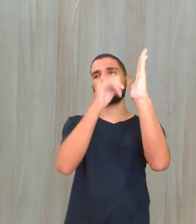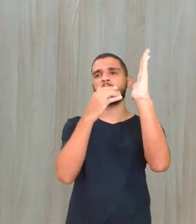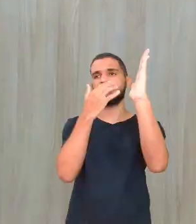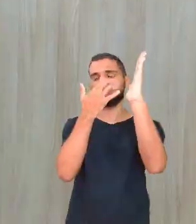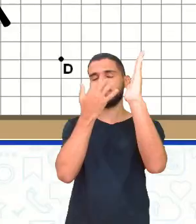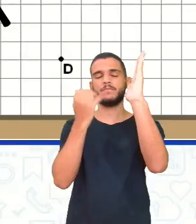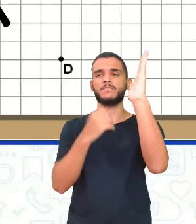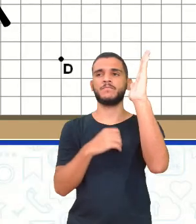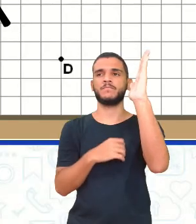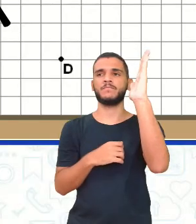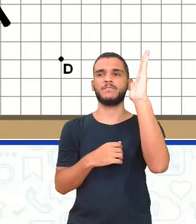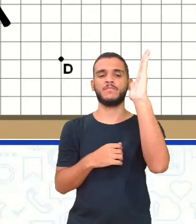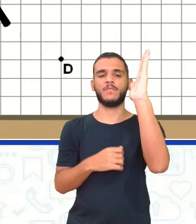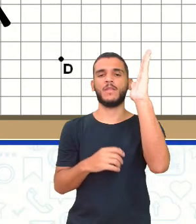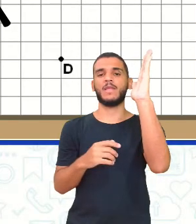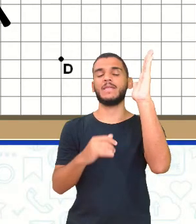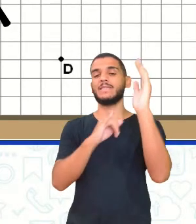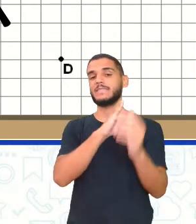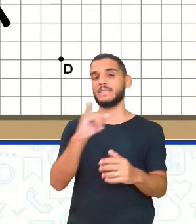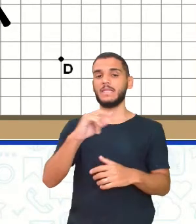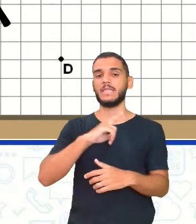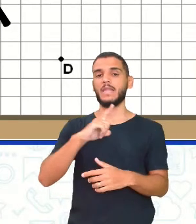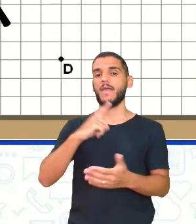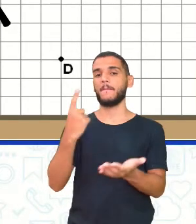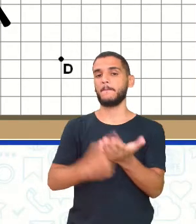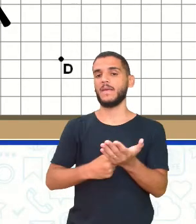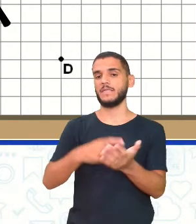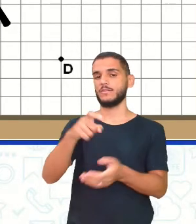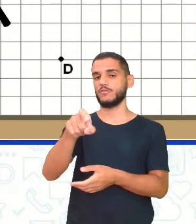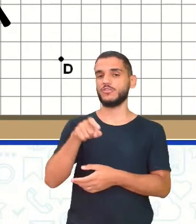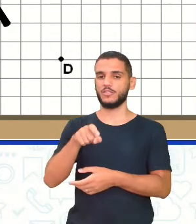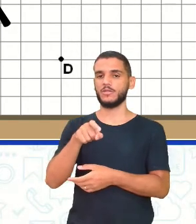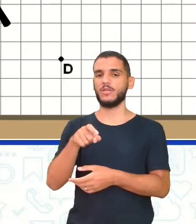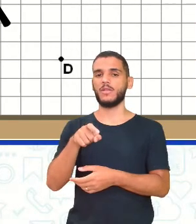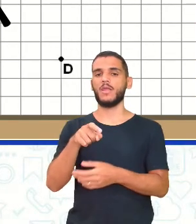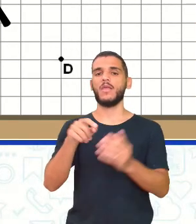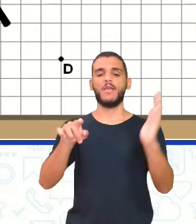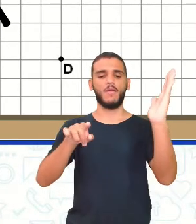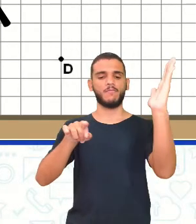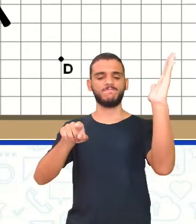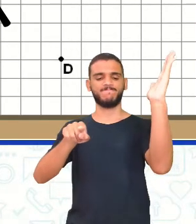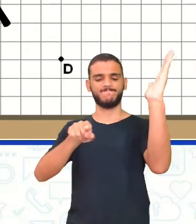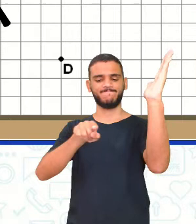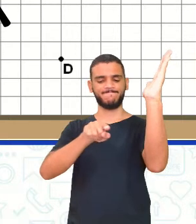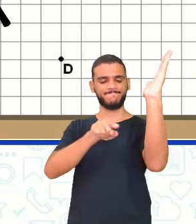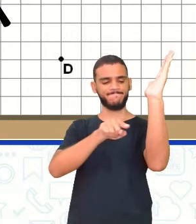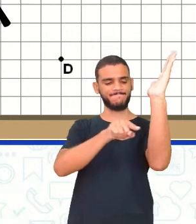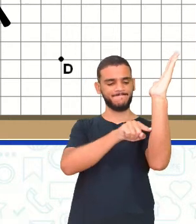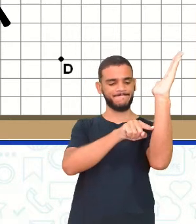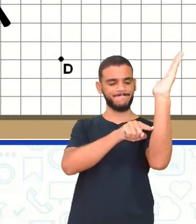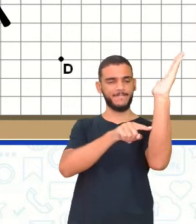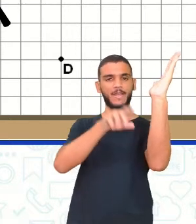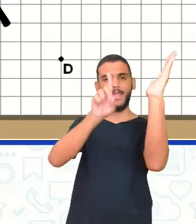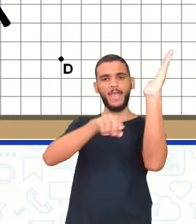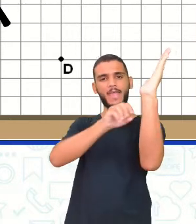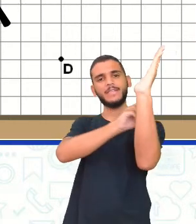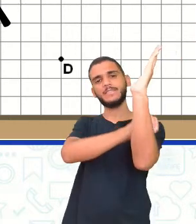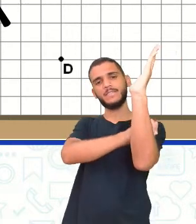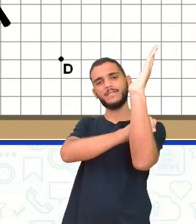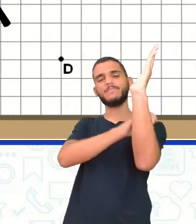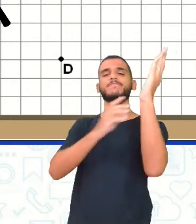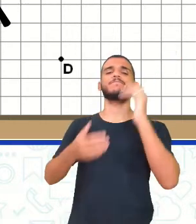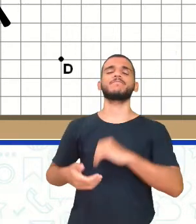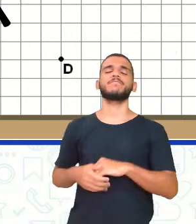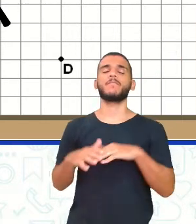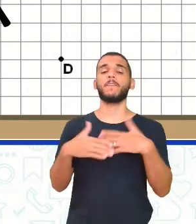cima do x, eu vou correr até o y, né? Na perpendicular, e o y é o 0. Então, o